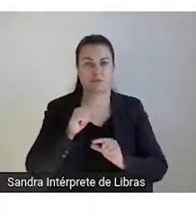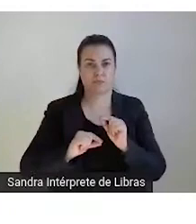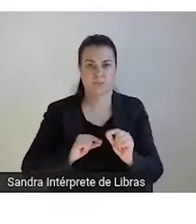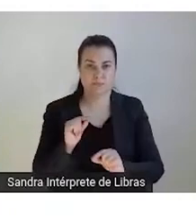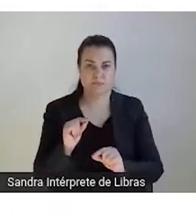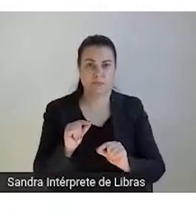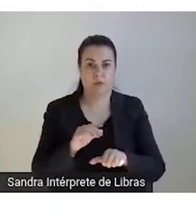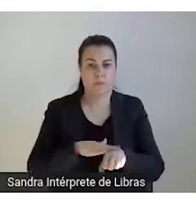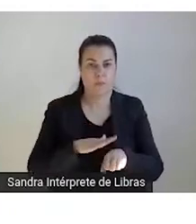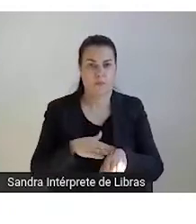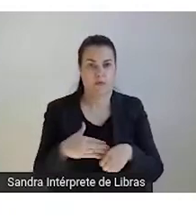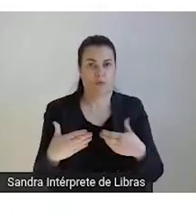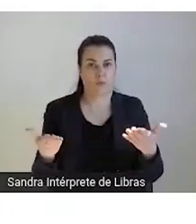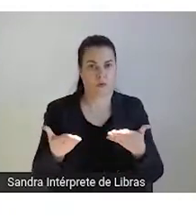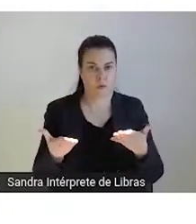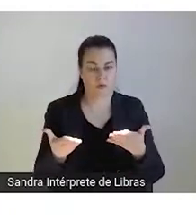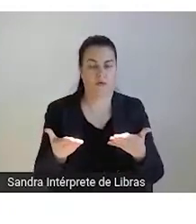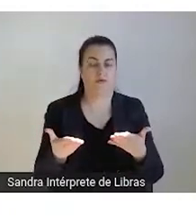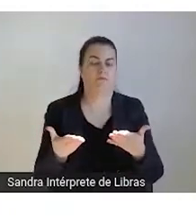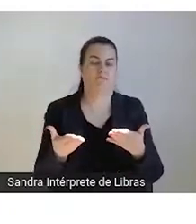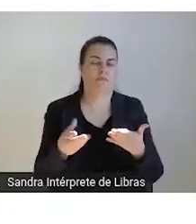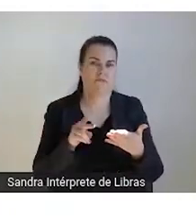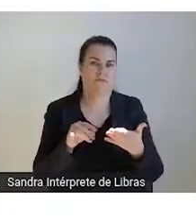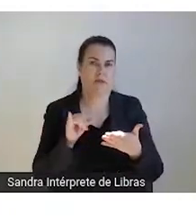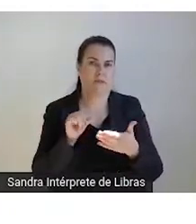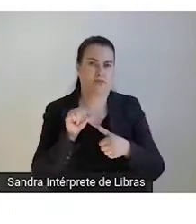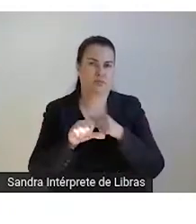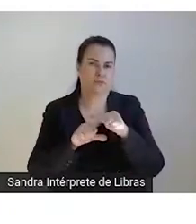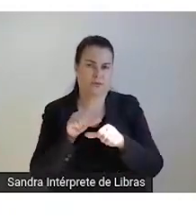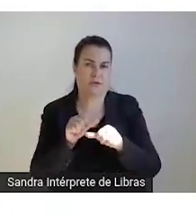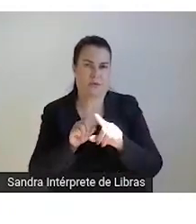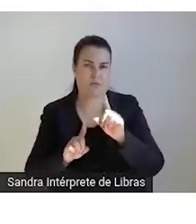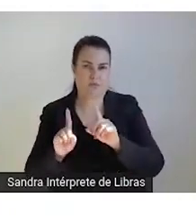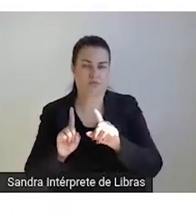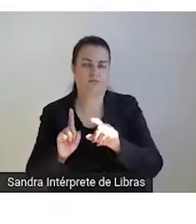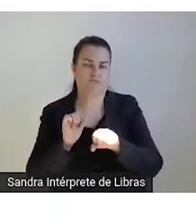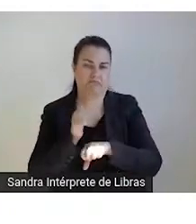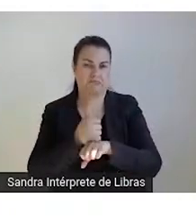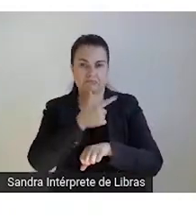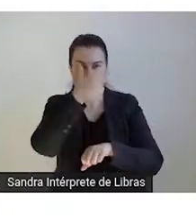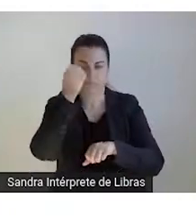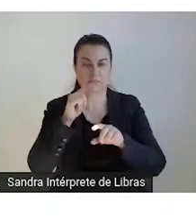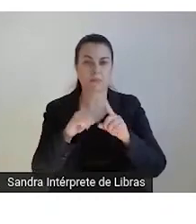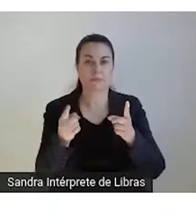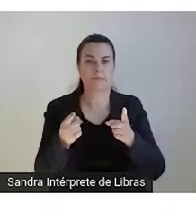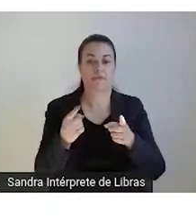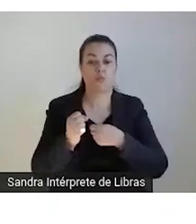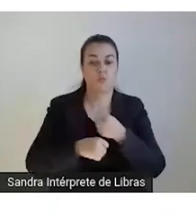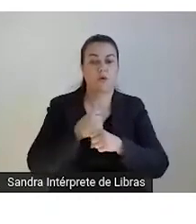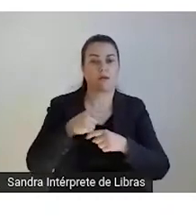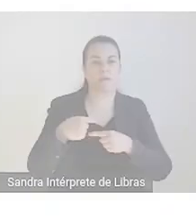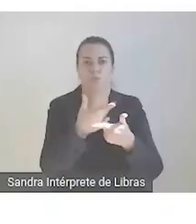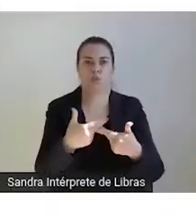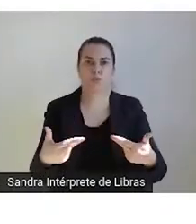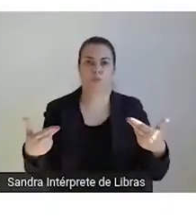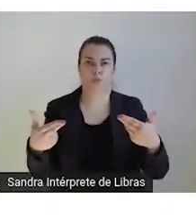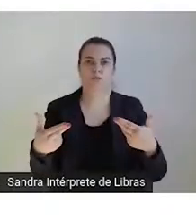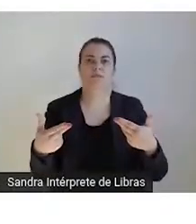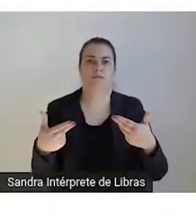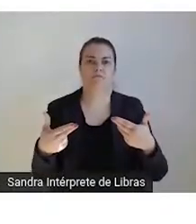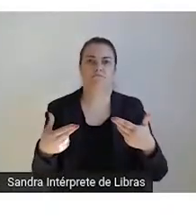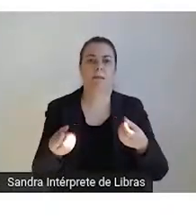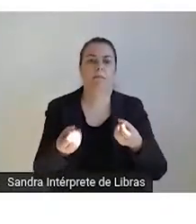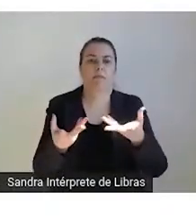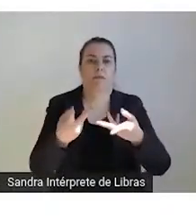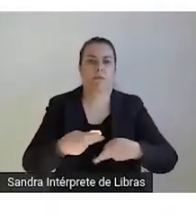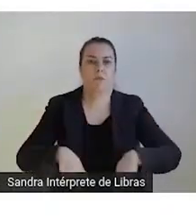e no primeiro ano do governo, o momento mais importante do planejamento das suas ações. É nesse sentido que